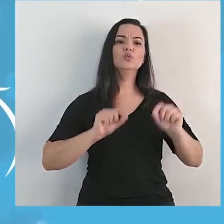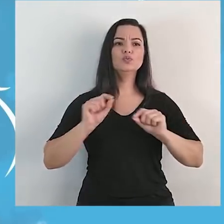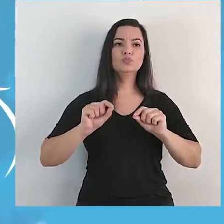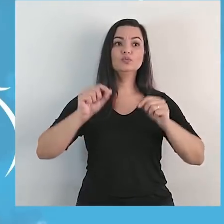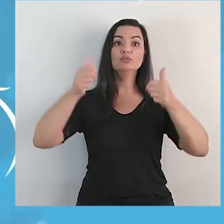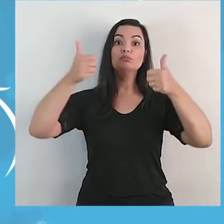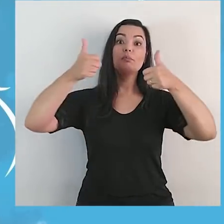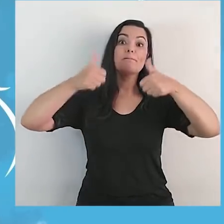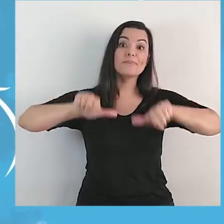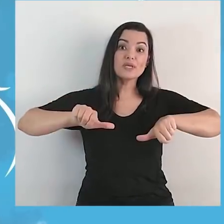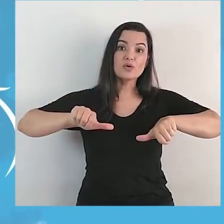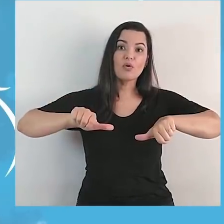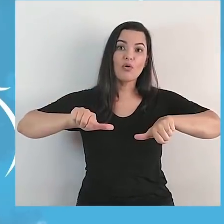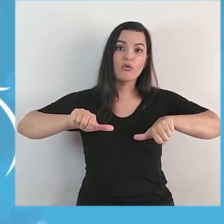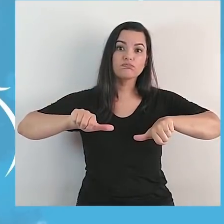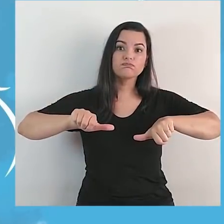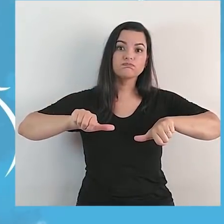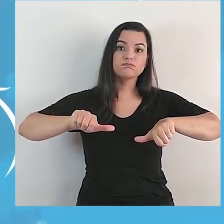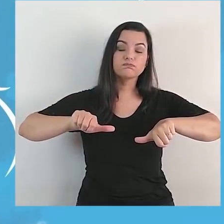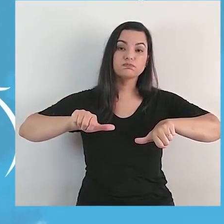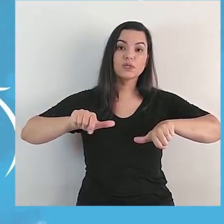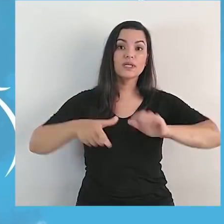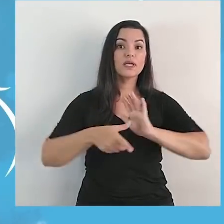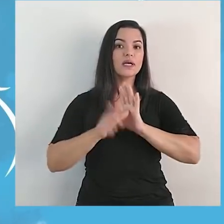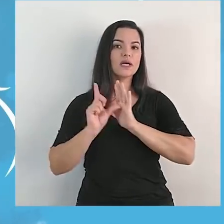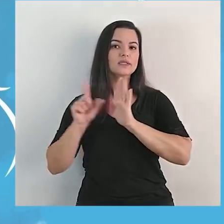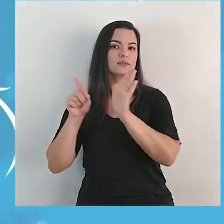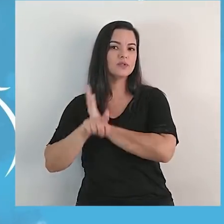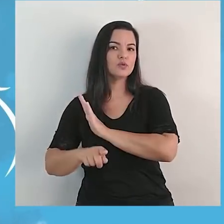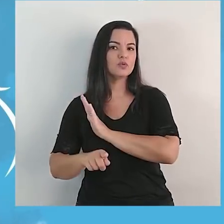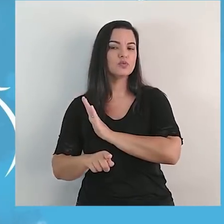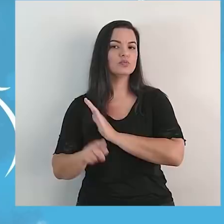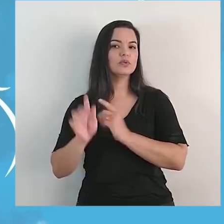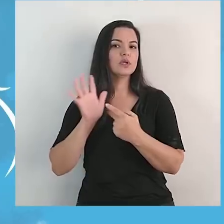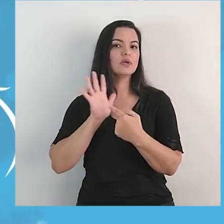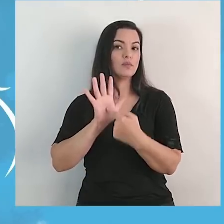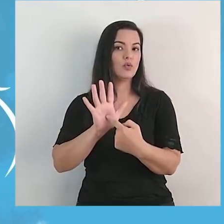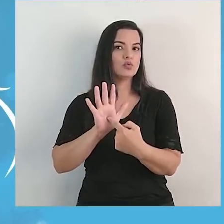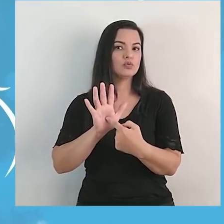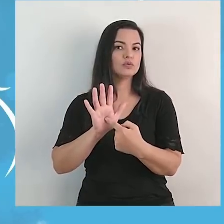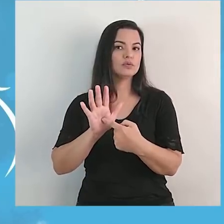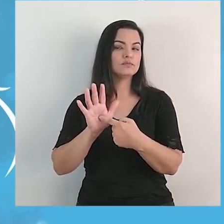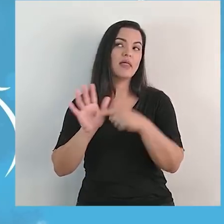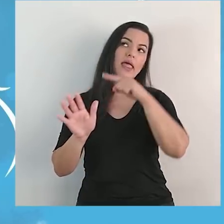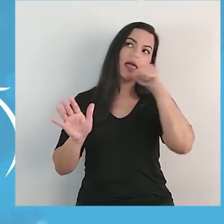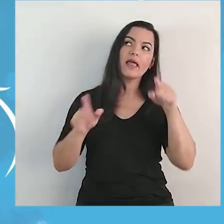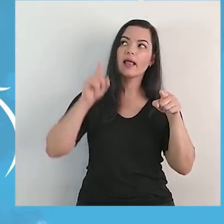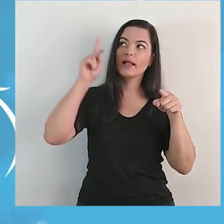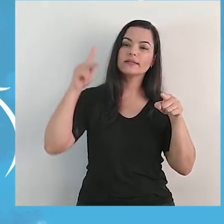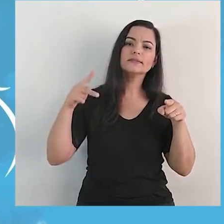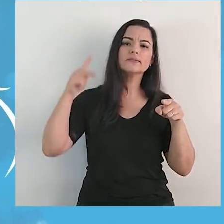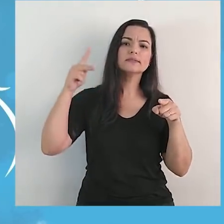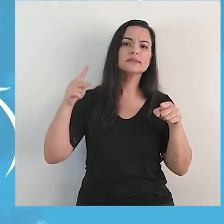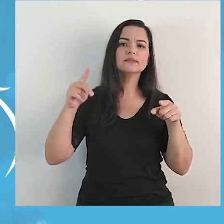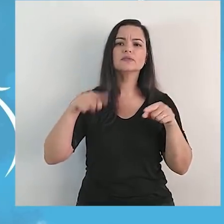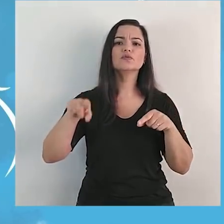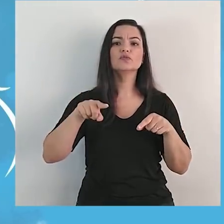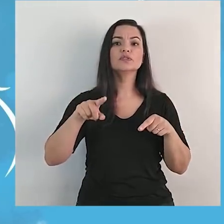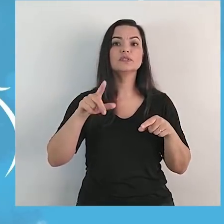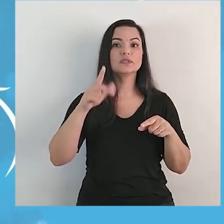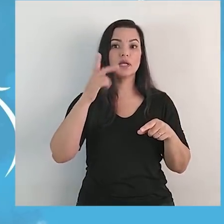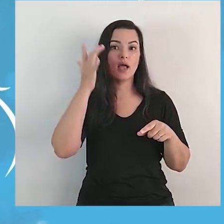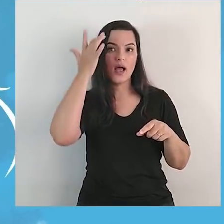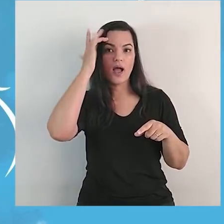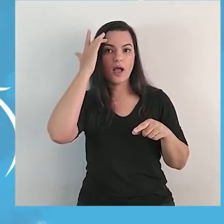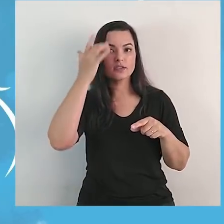situações agrava o que eu acabei de mostrar na pergunta anterior? Então, vocês acham que a escolha de